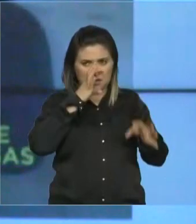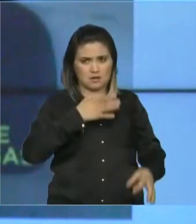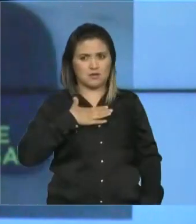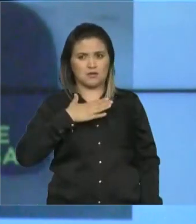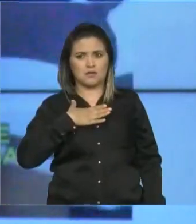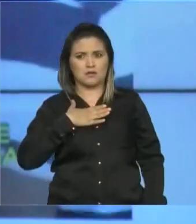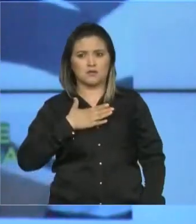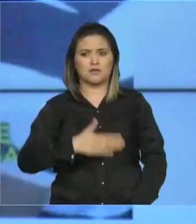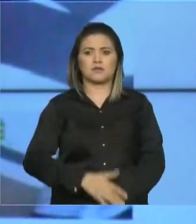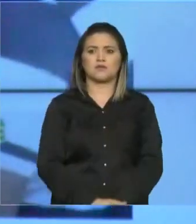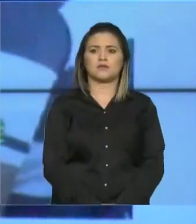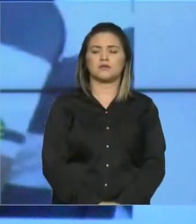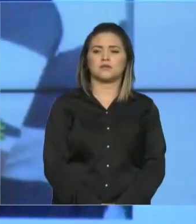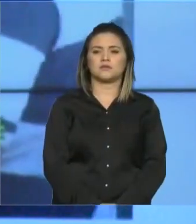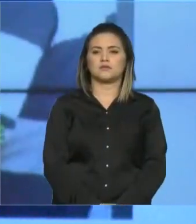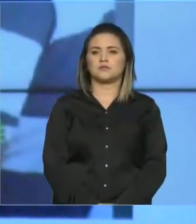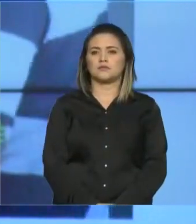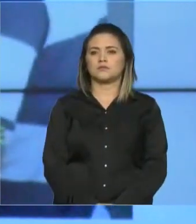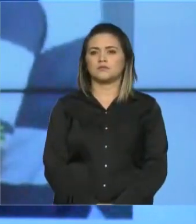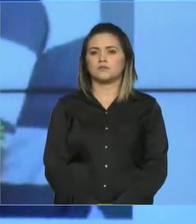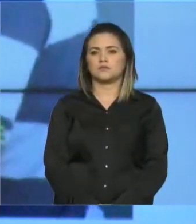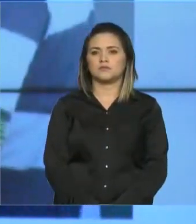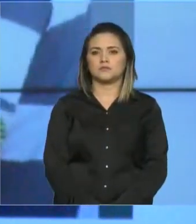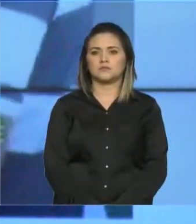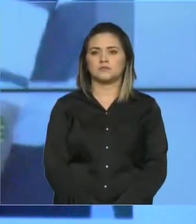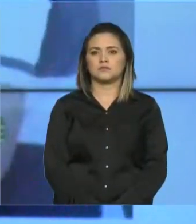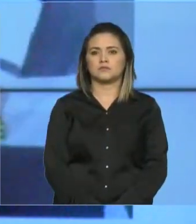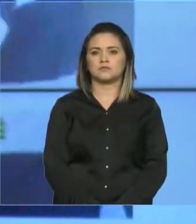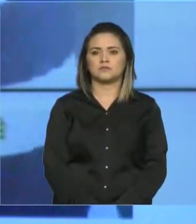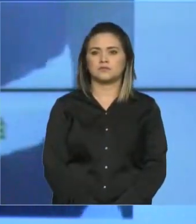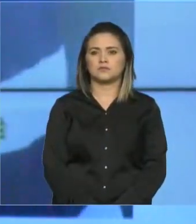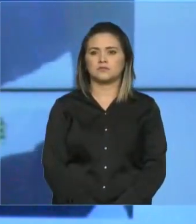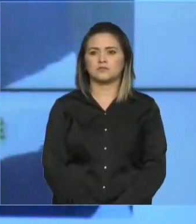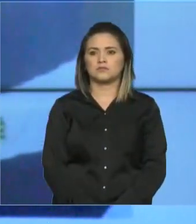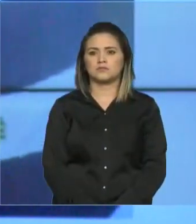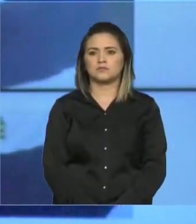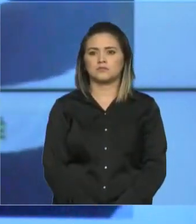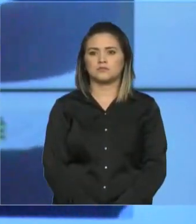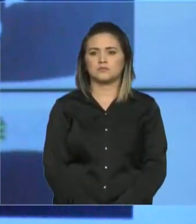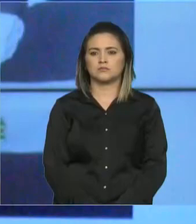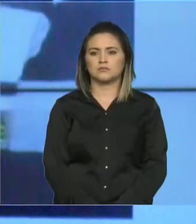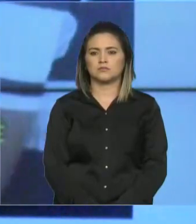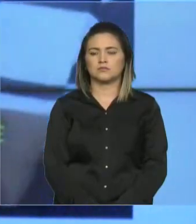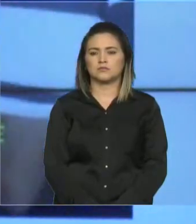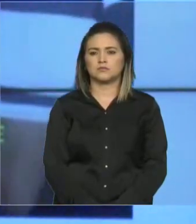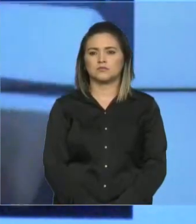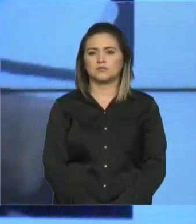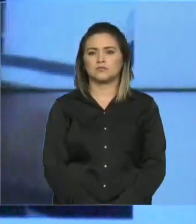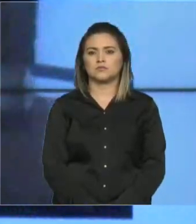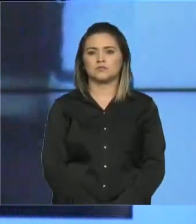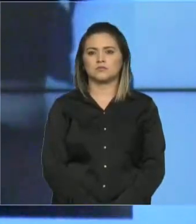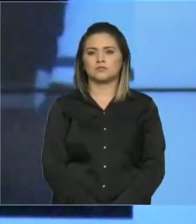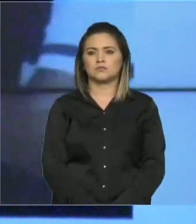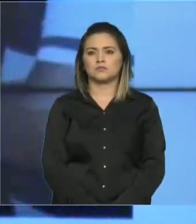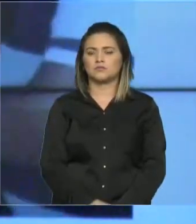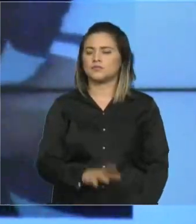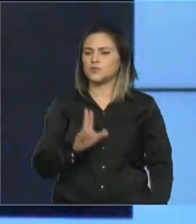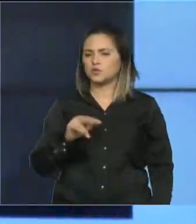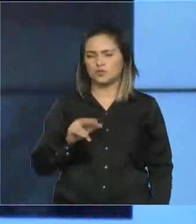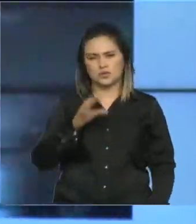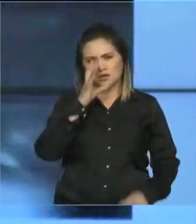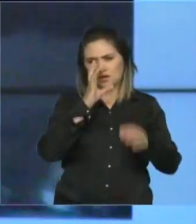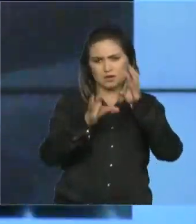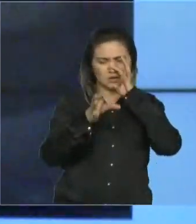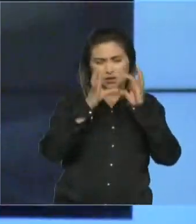houve ameaça, que é um crime tentado contra a vida do delegado. O que ele falou de maneira pertinente